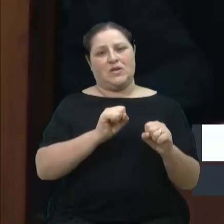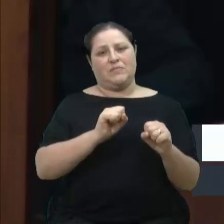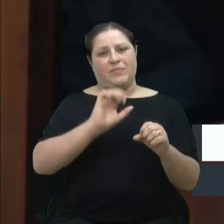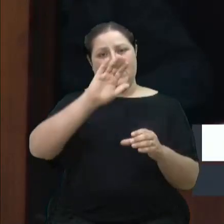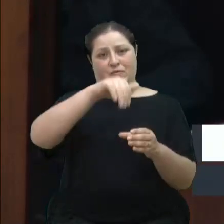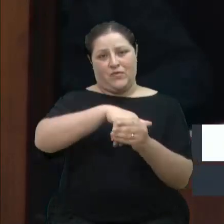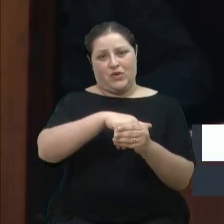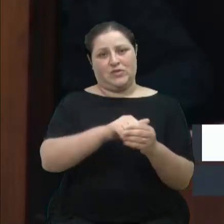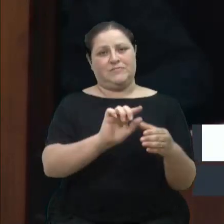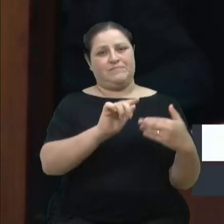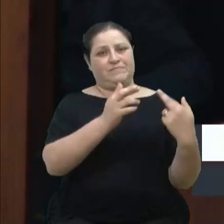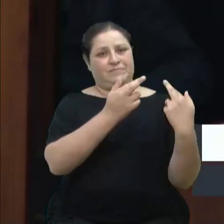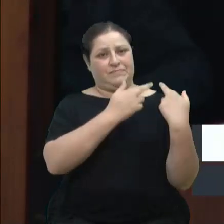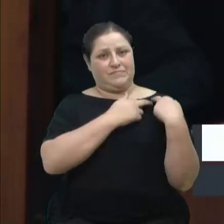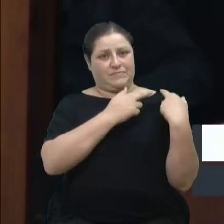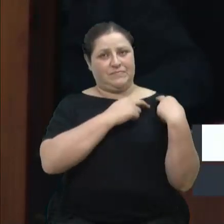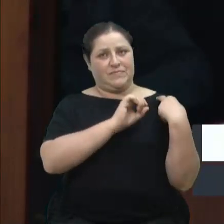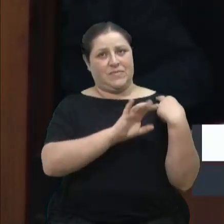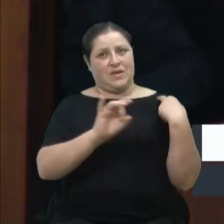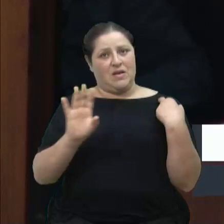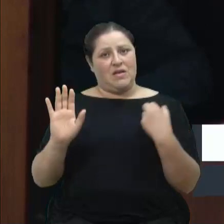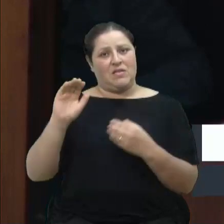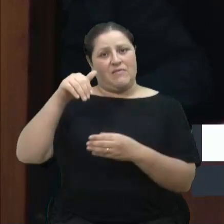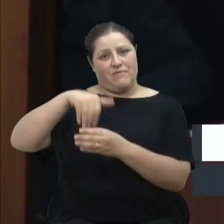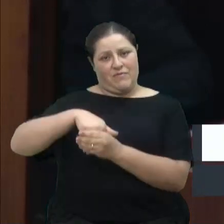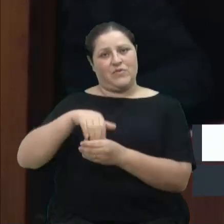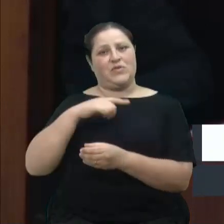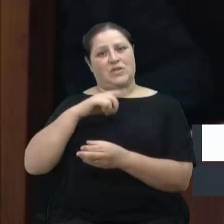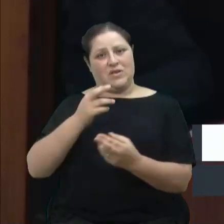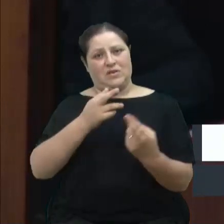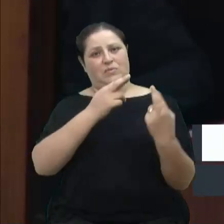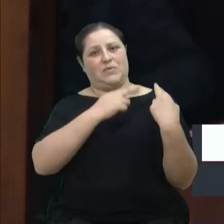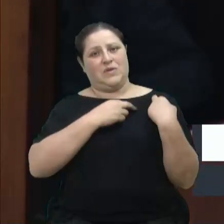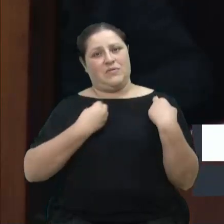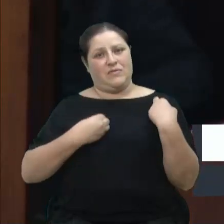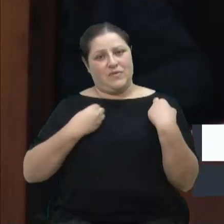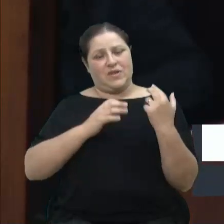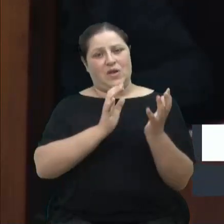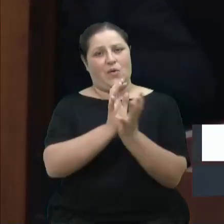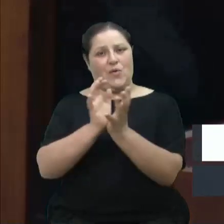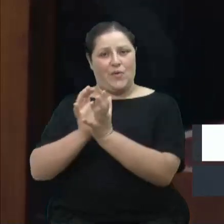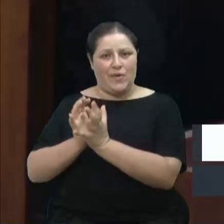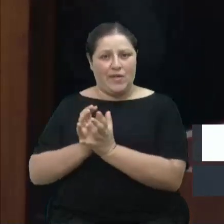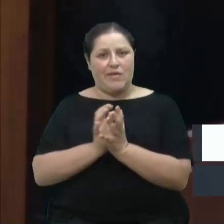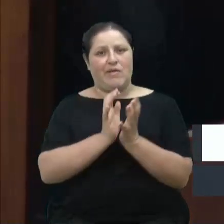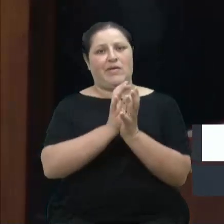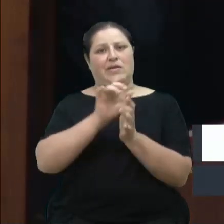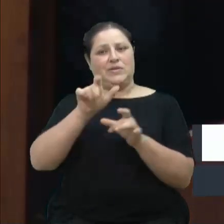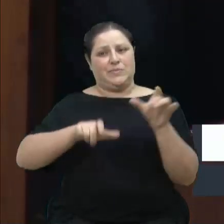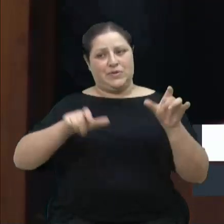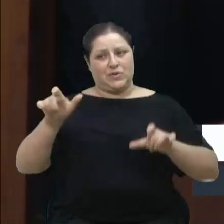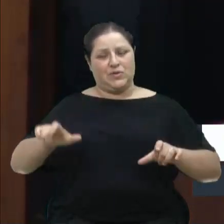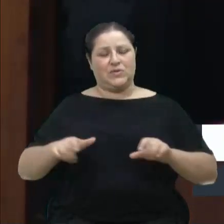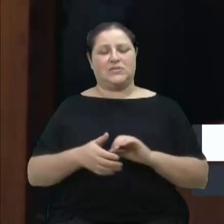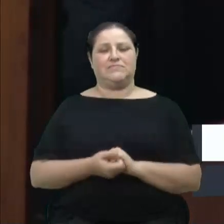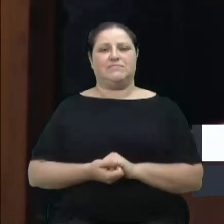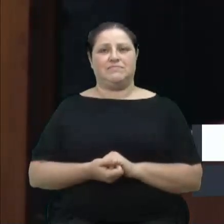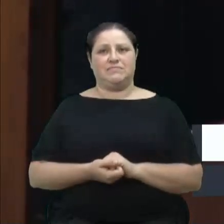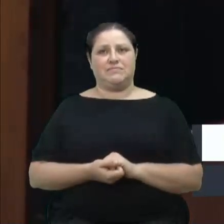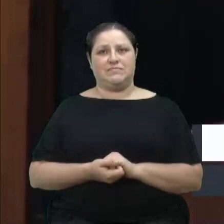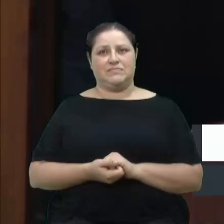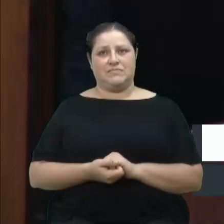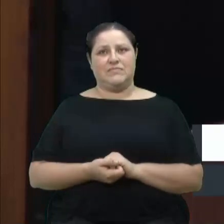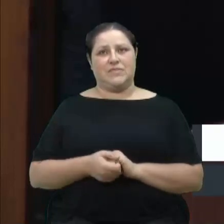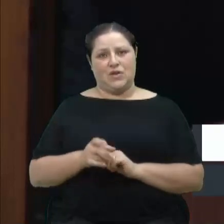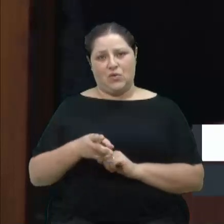E da responsabilidade que cada voto tem na vida dos colegas, das pessoas. Tô e